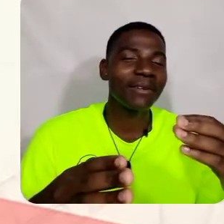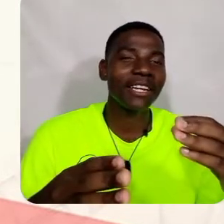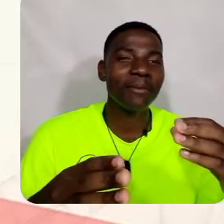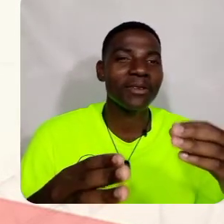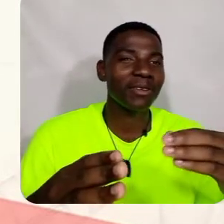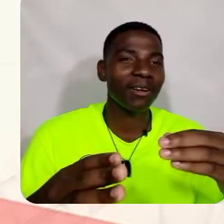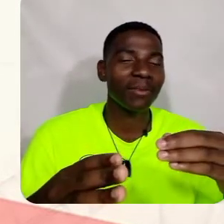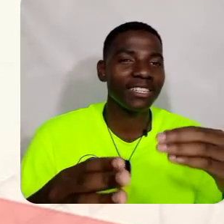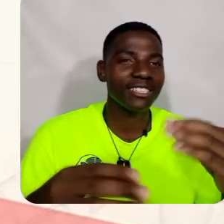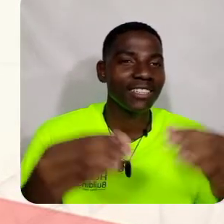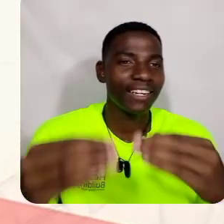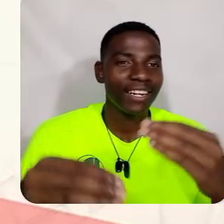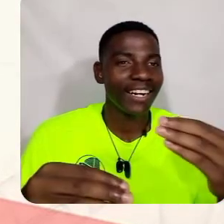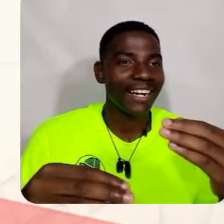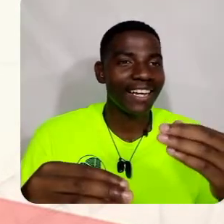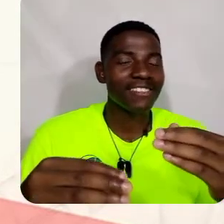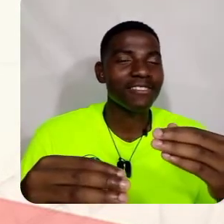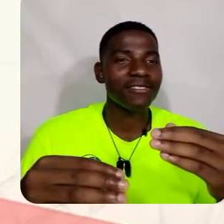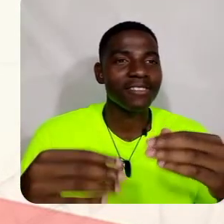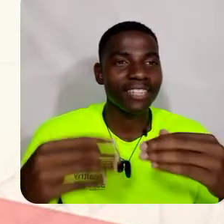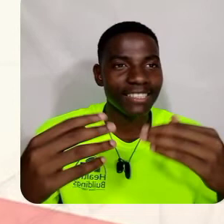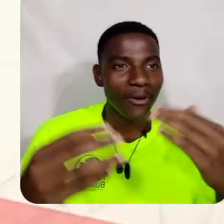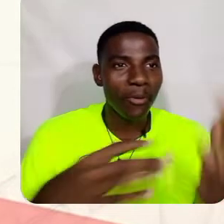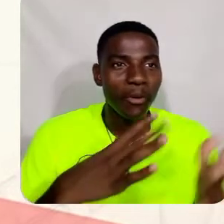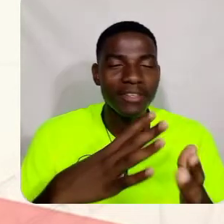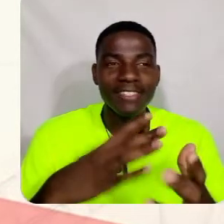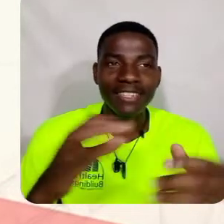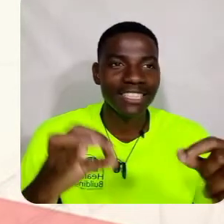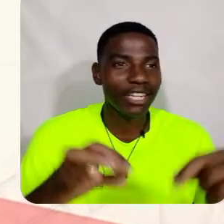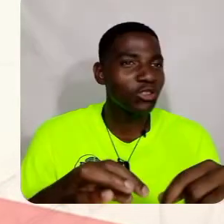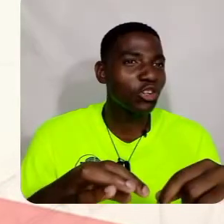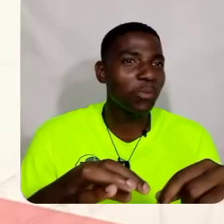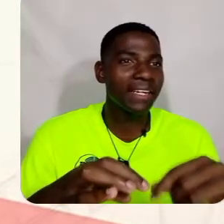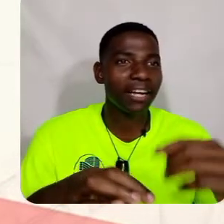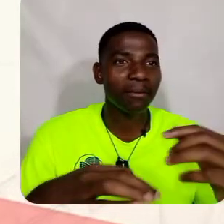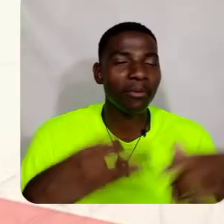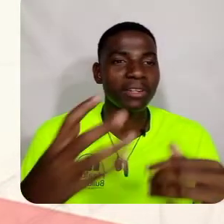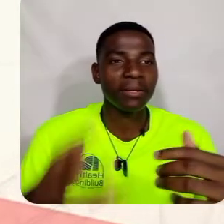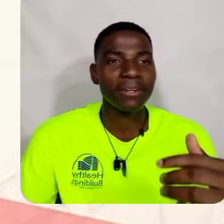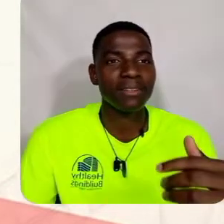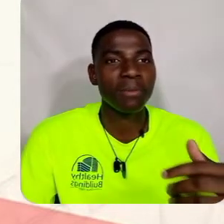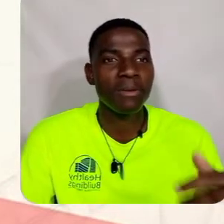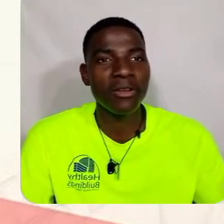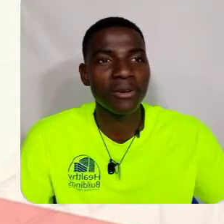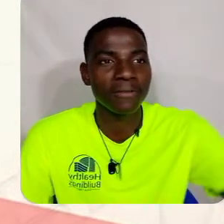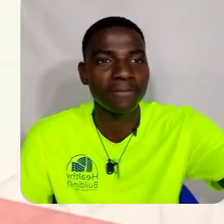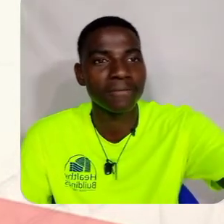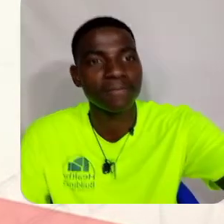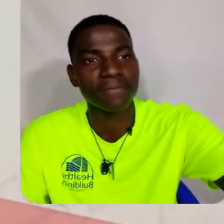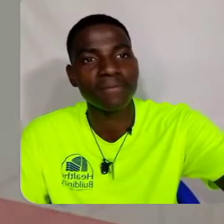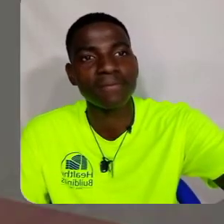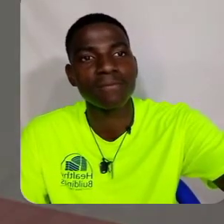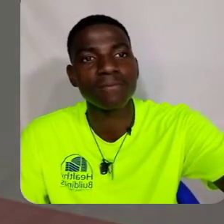dessa maneira, pessoal. Mas, caso esteja um pouco assim, deixa aqui nos comentários para eu poder perceber melhor.